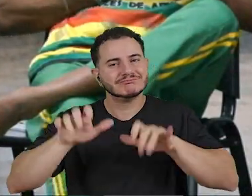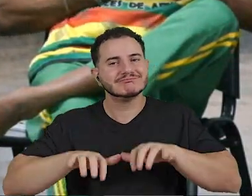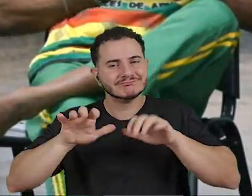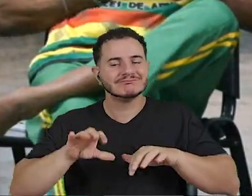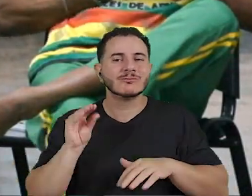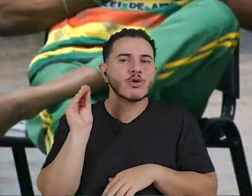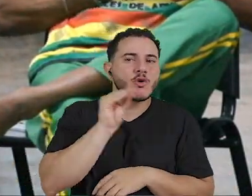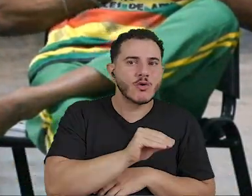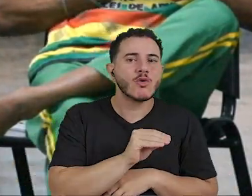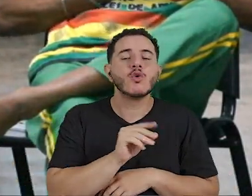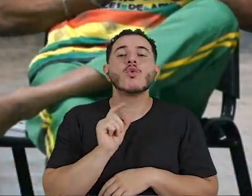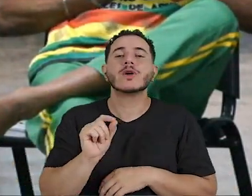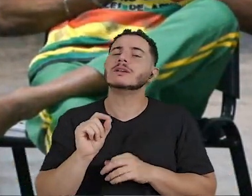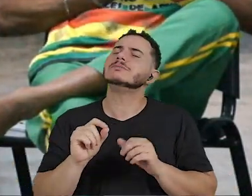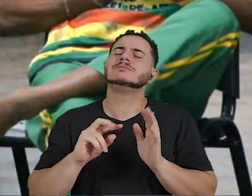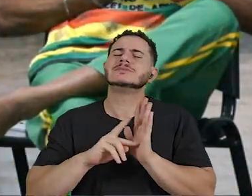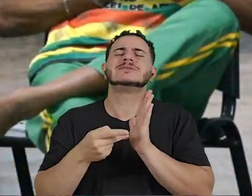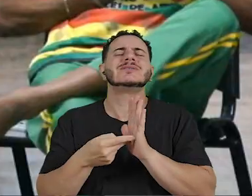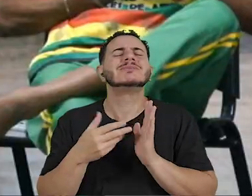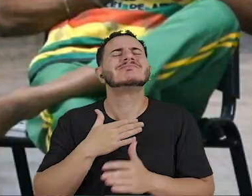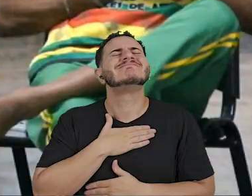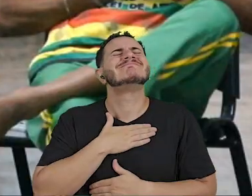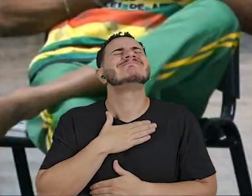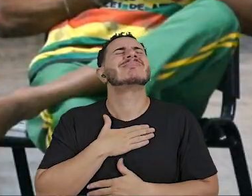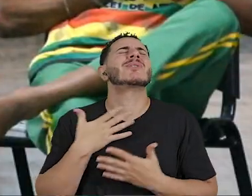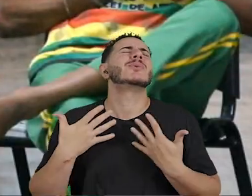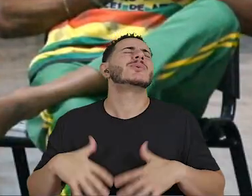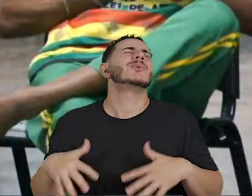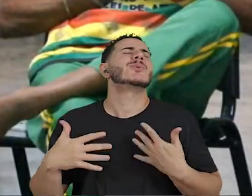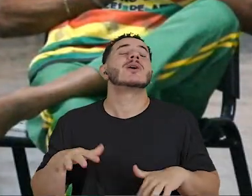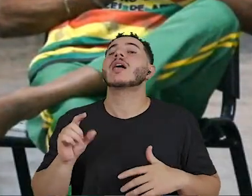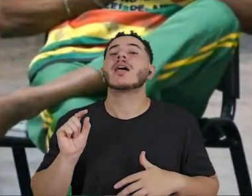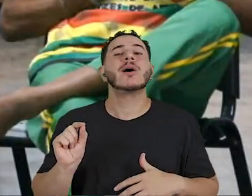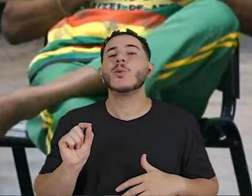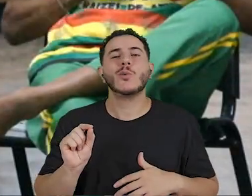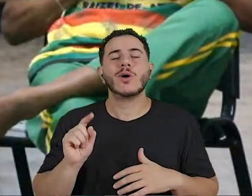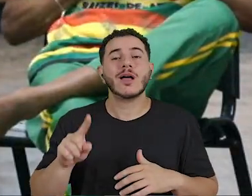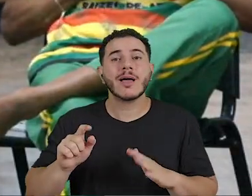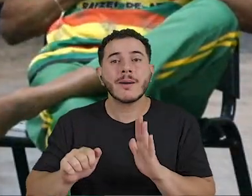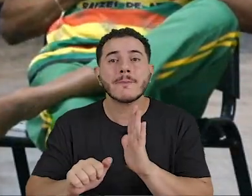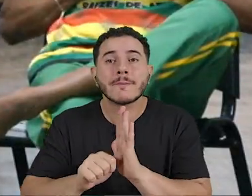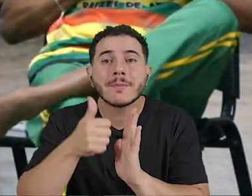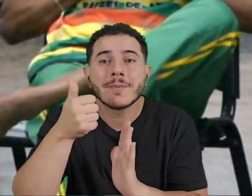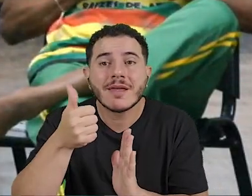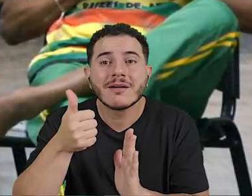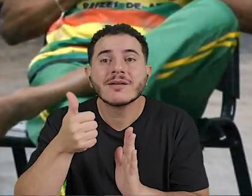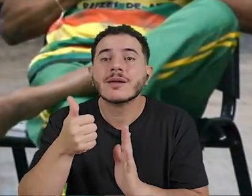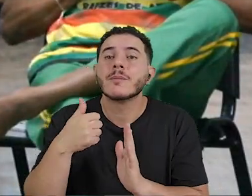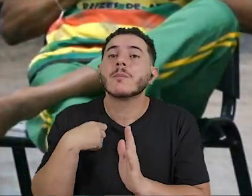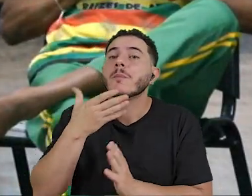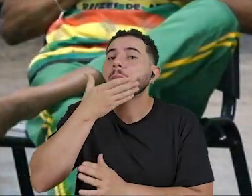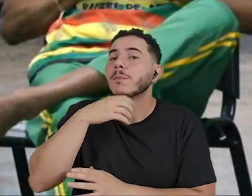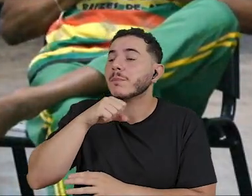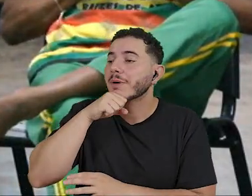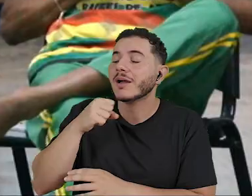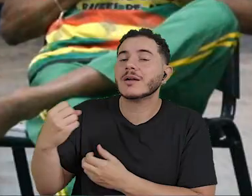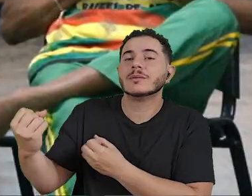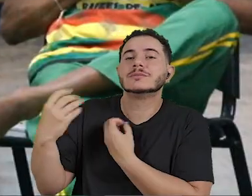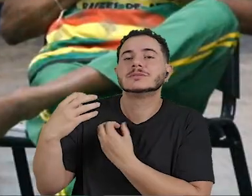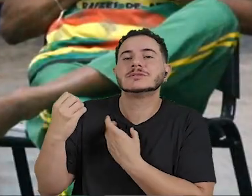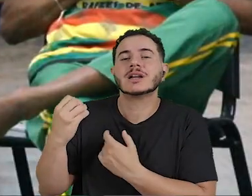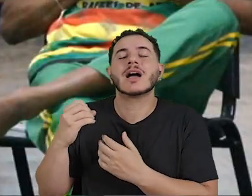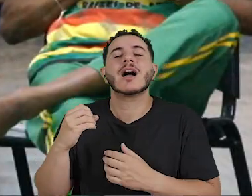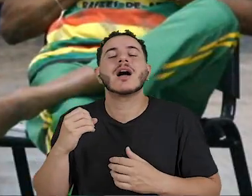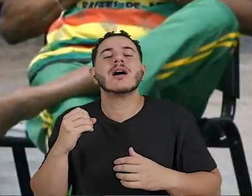foi muito significativa para mim. Foi na primeira vez que meu pai foi me ensinar a tocar